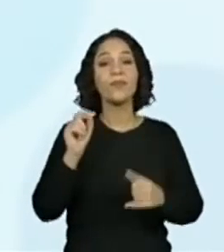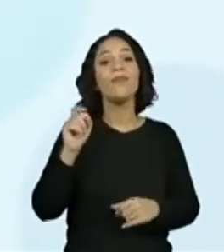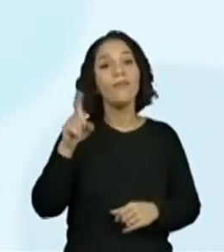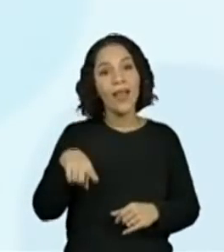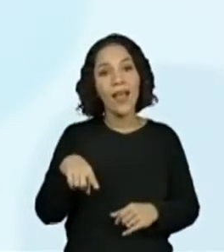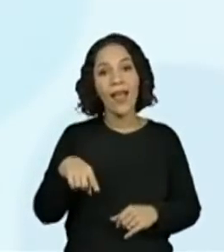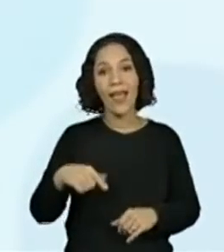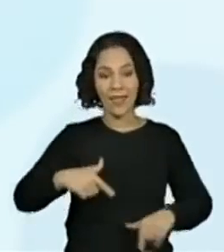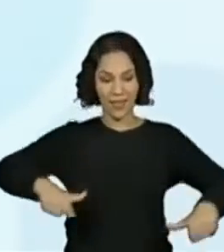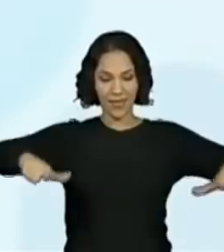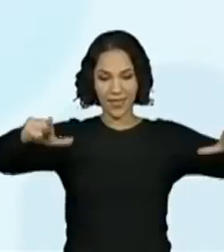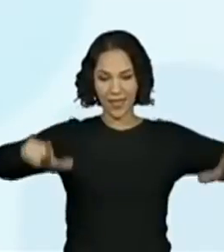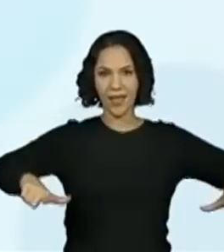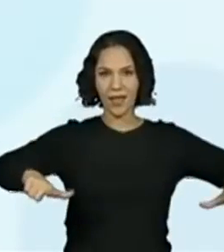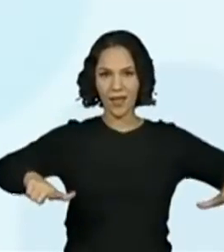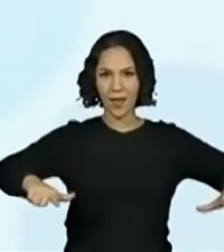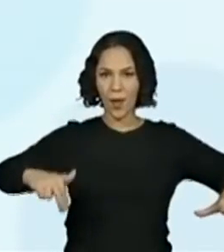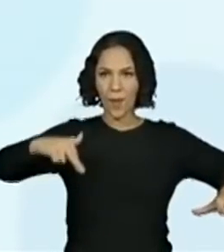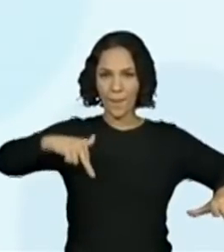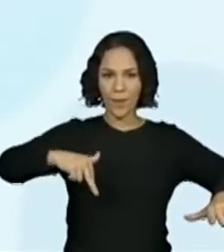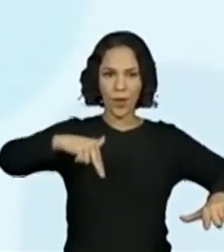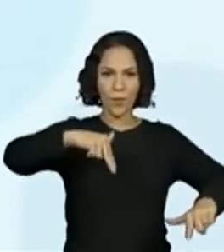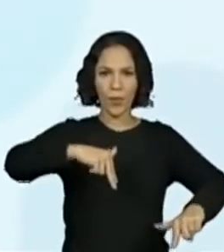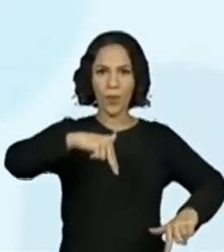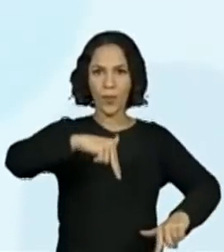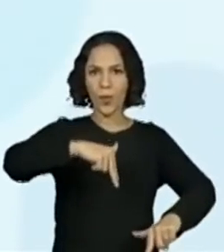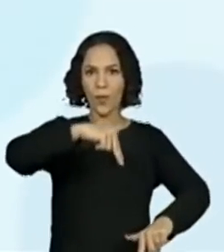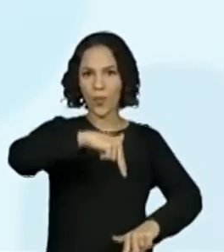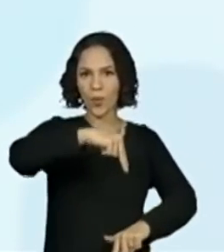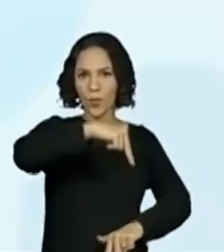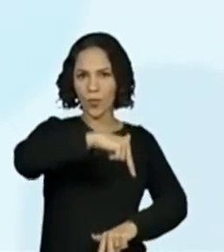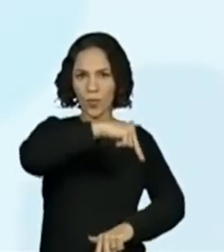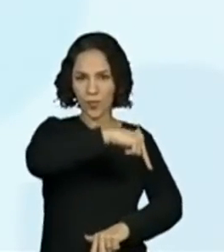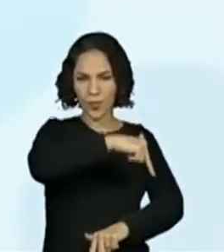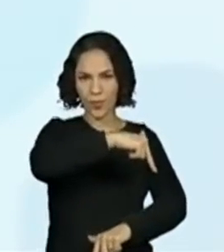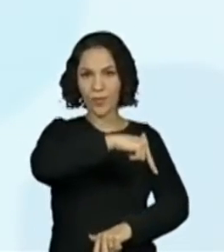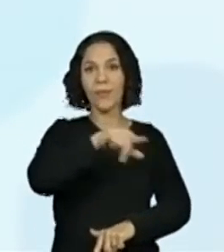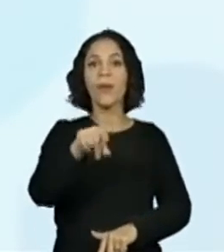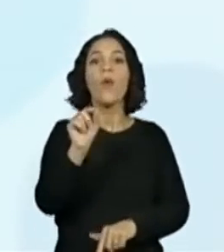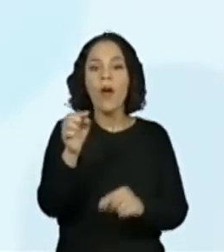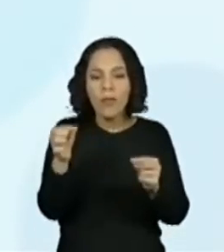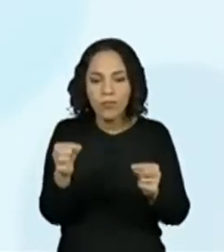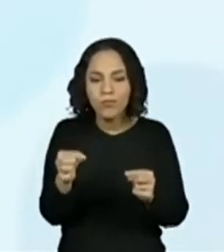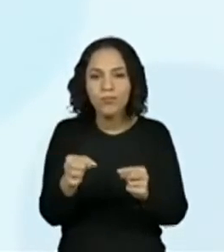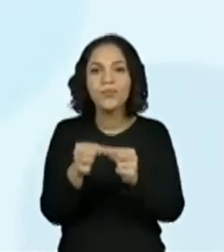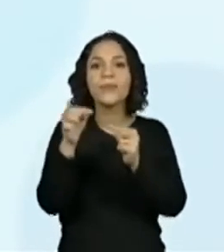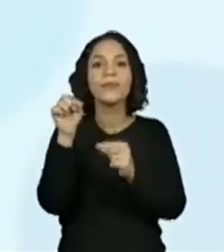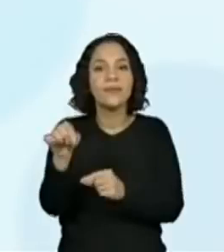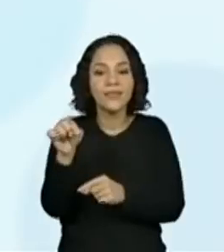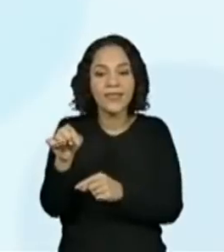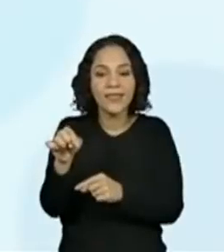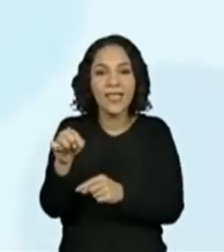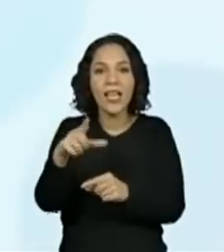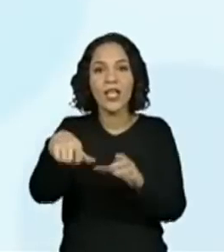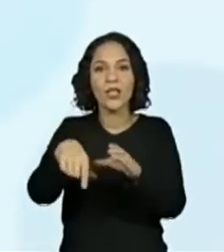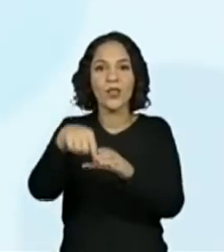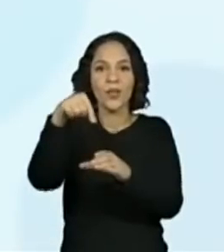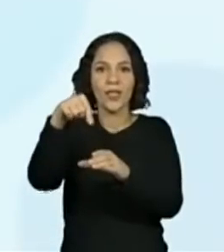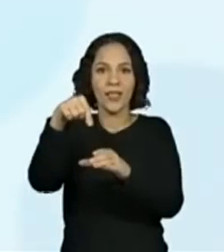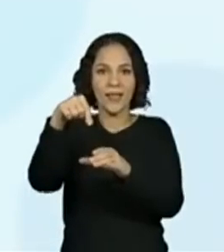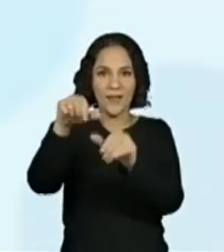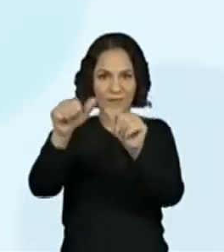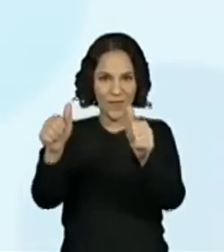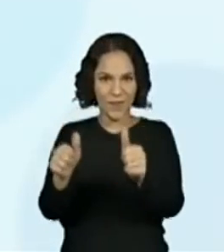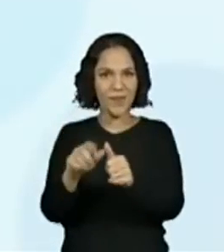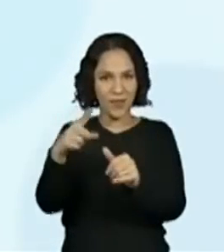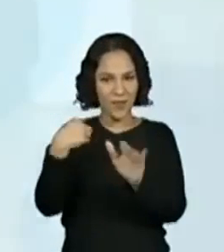no tapete, mas apenas na figura sorteada. E aí, né, não sei, daqui a pouquinho o